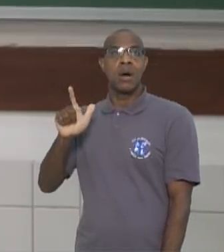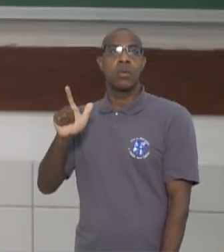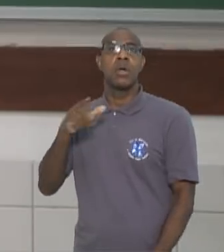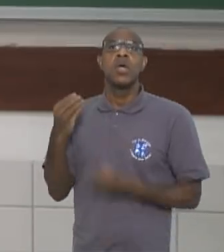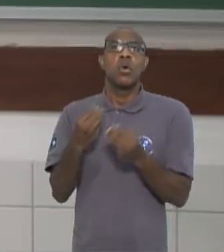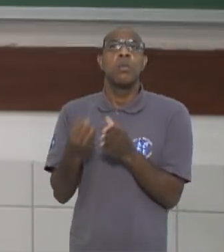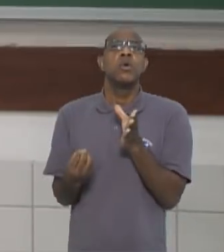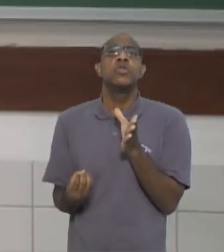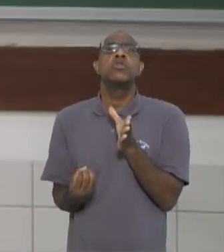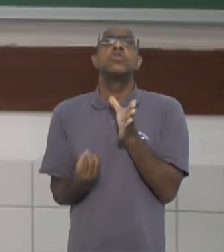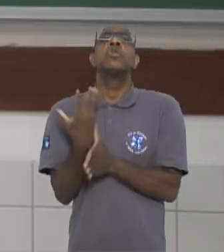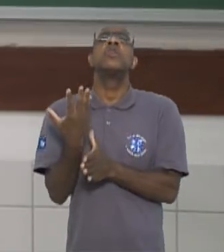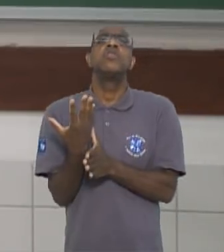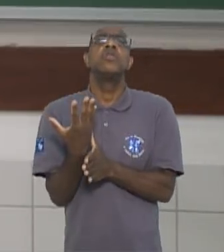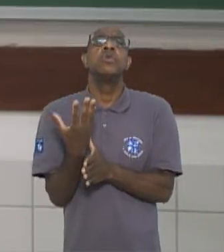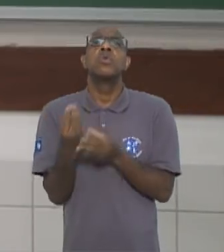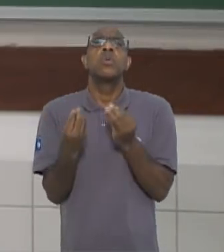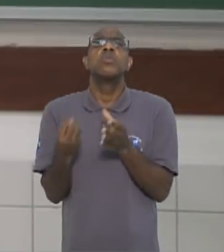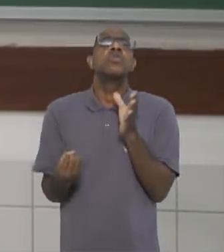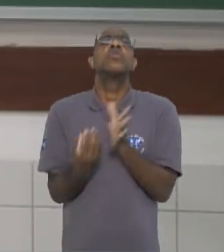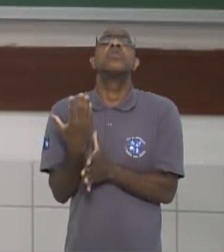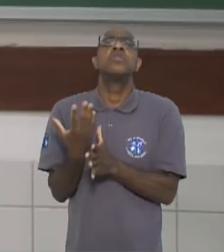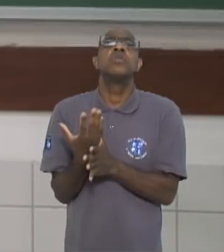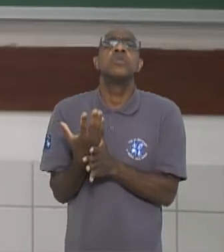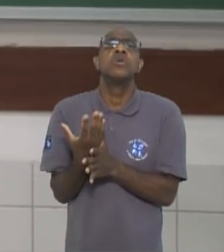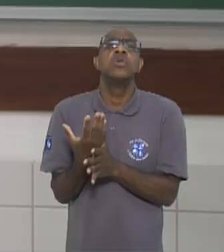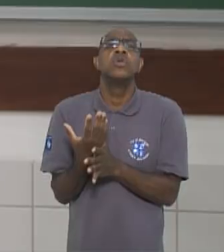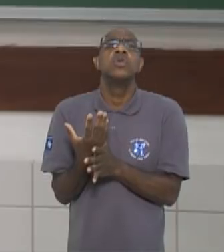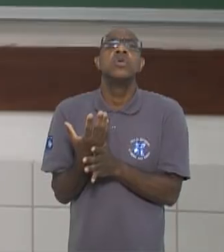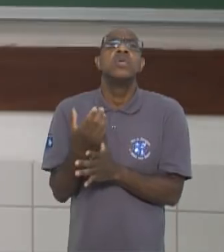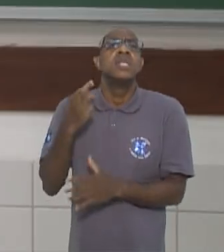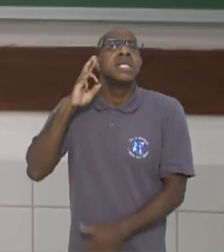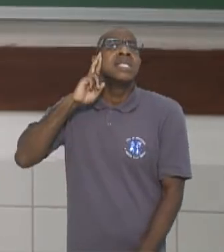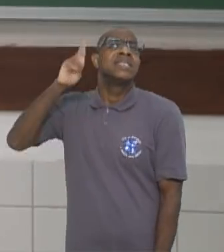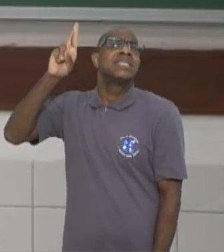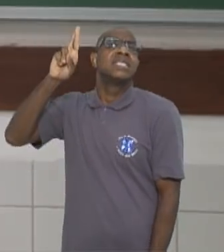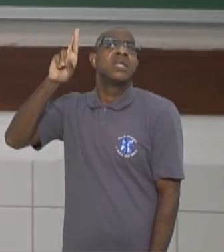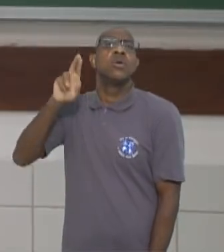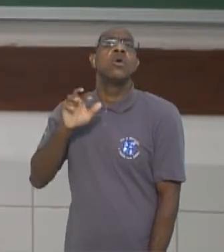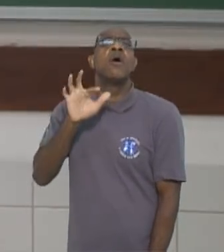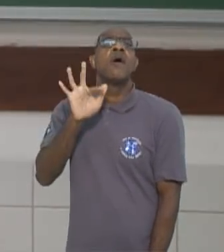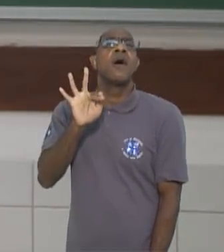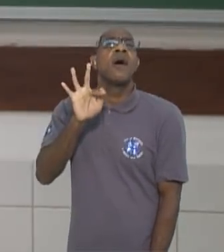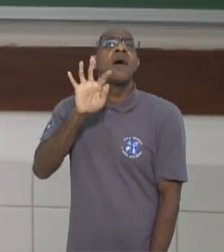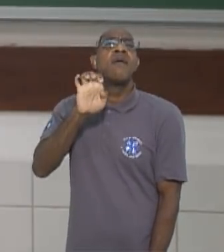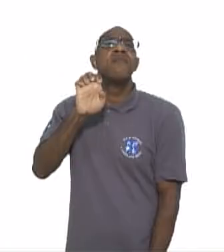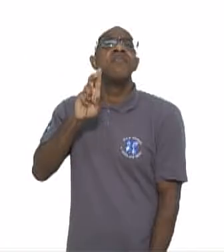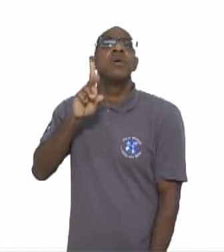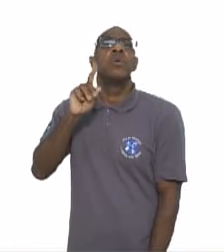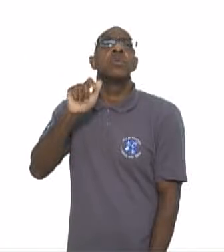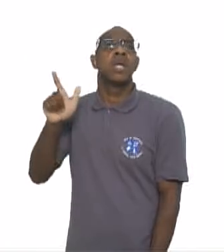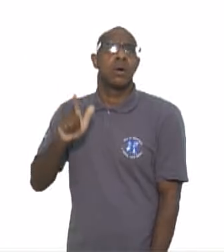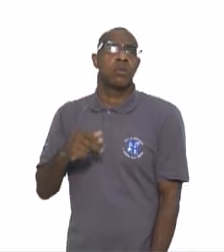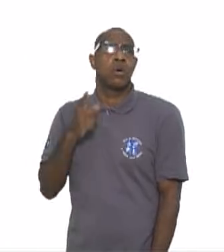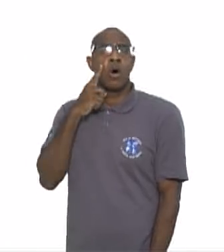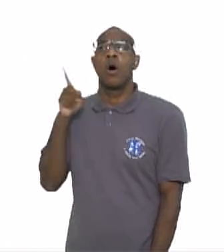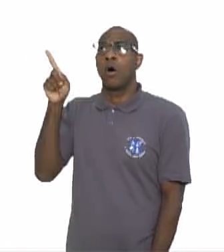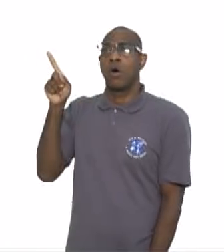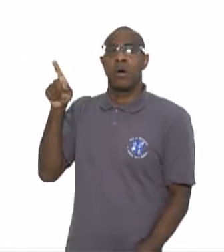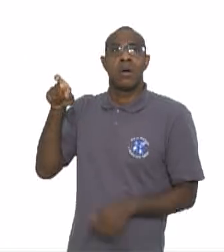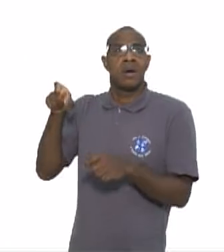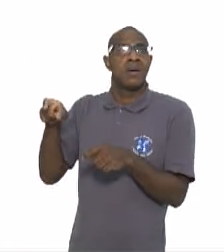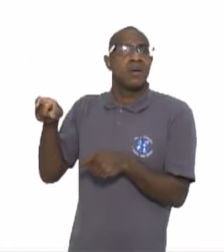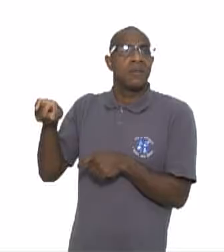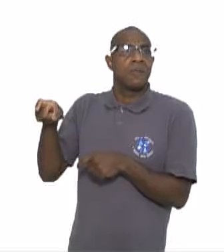senhores feudais. Quem são esses senhores feudais? Então a gente vai entender isso melhor na aula de hoje. Aqui a gente tem uma iluminura,